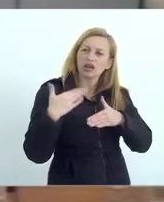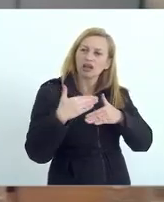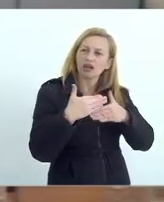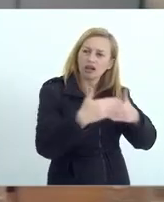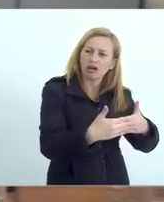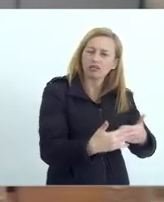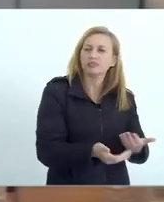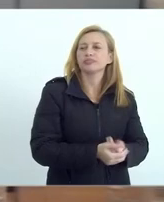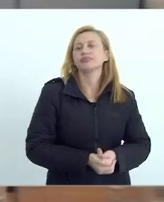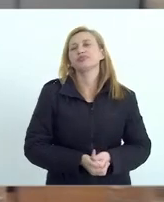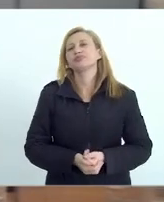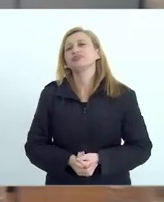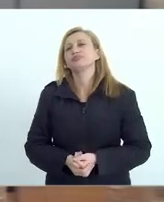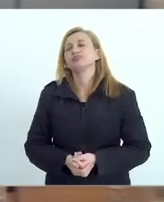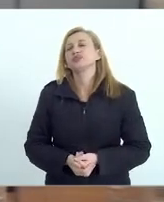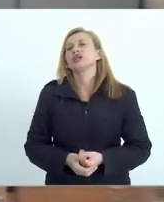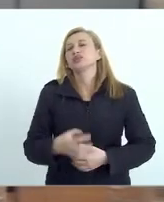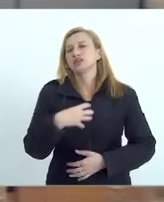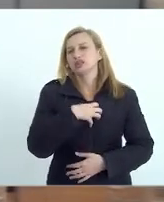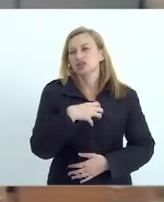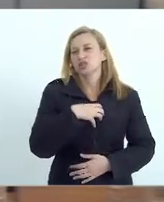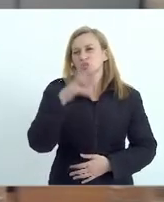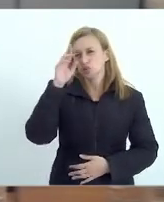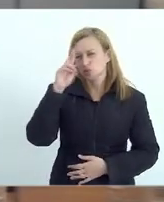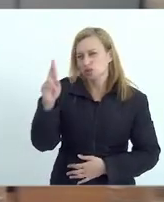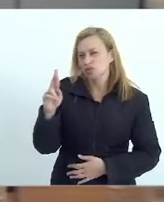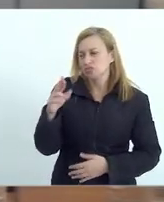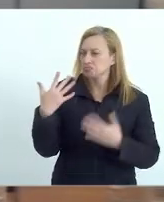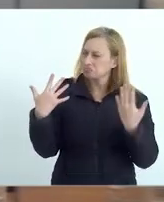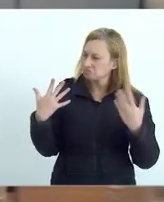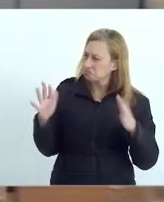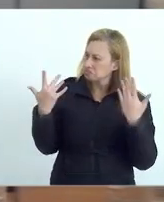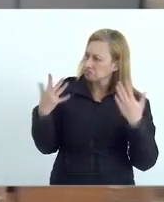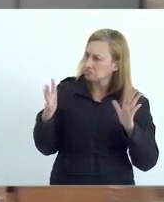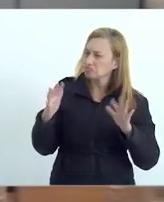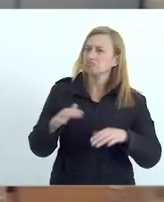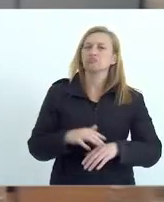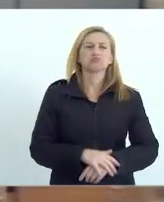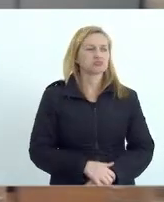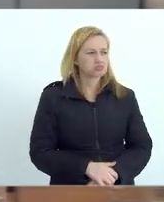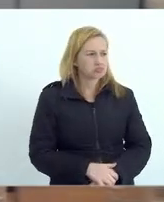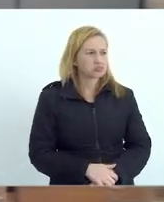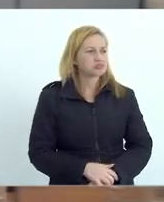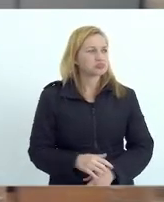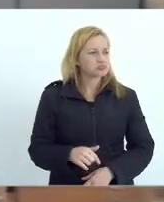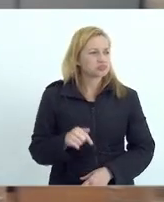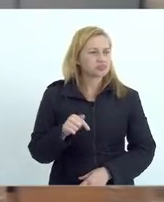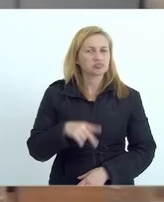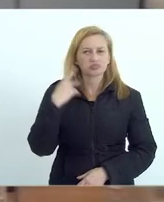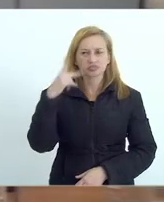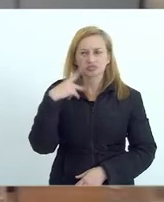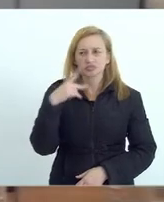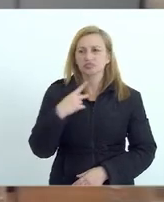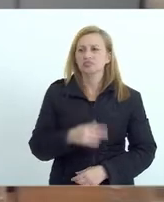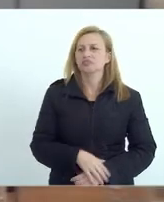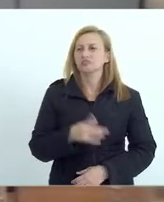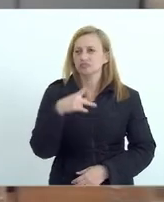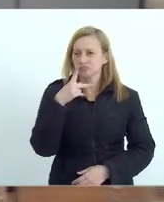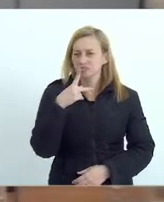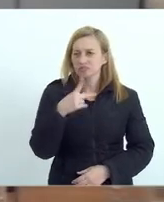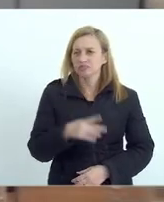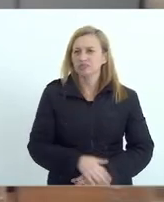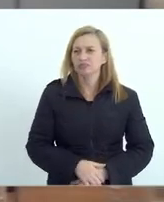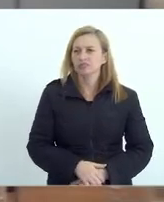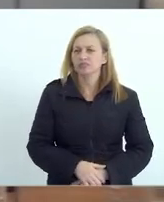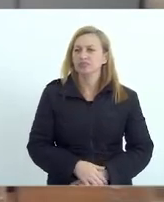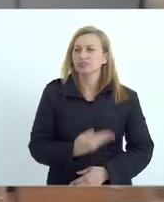ocorrendo e nesse sentido o senhor tá de parabéns aqui no Parlamento e dizia